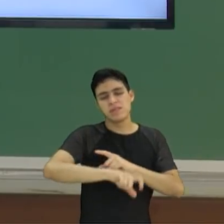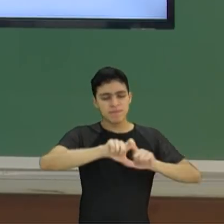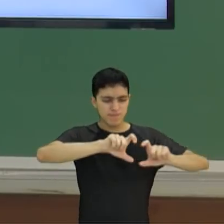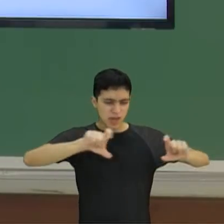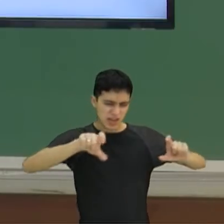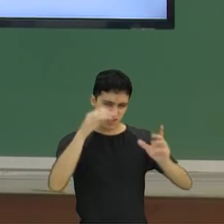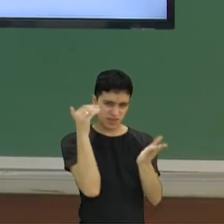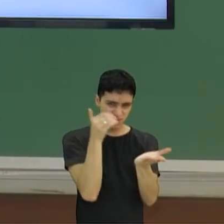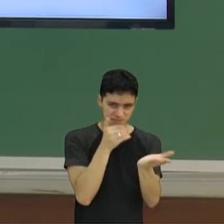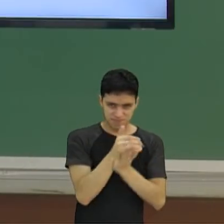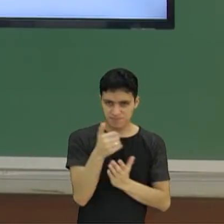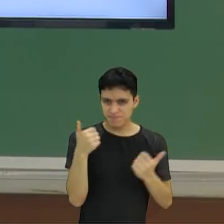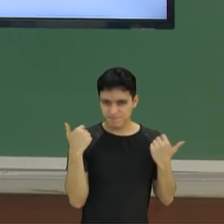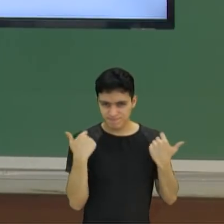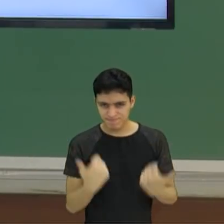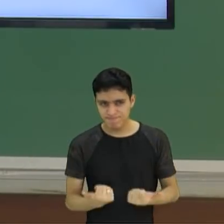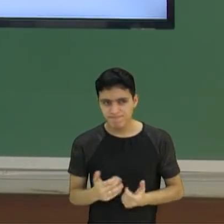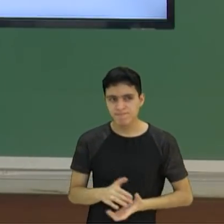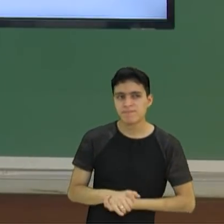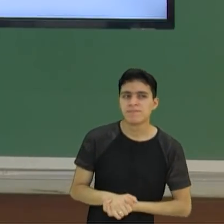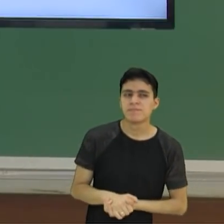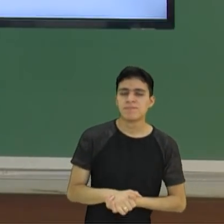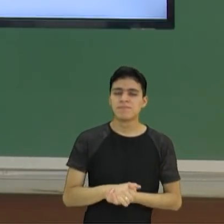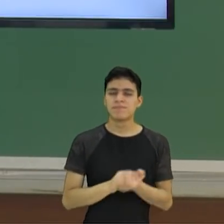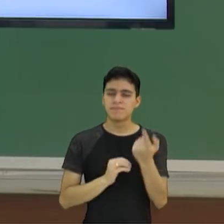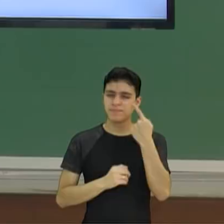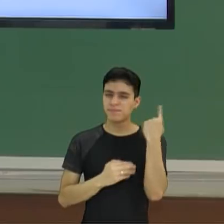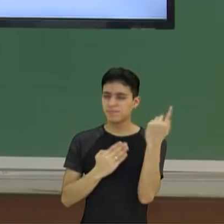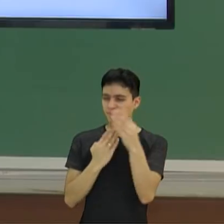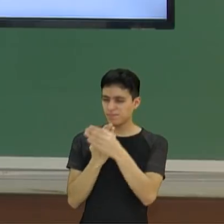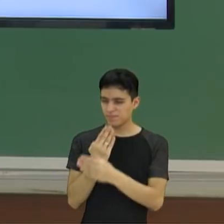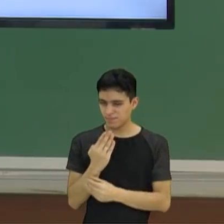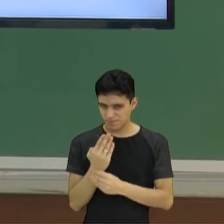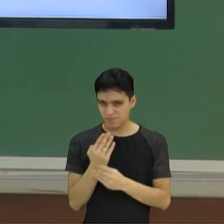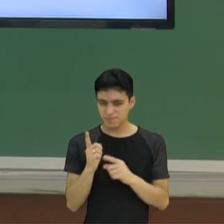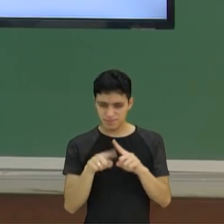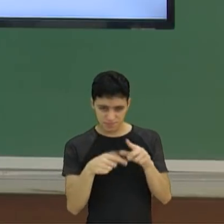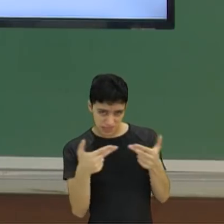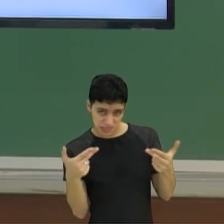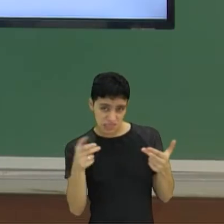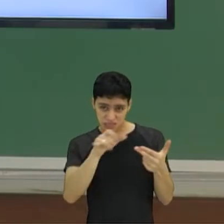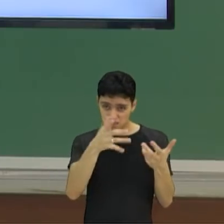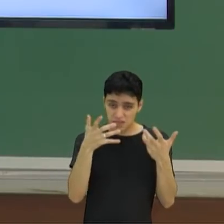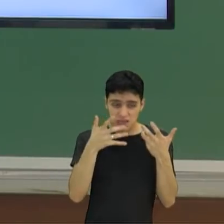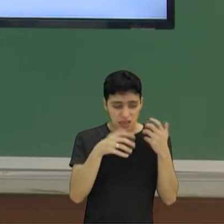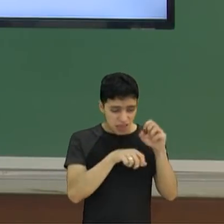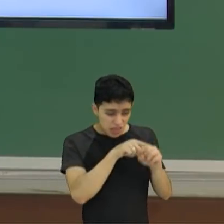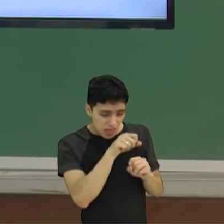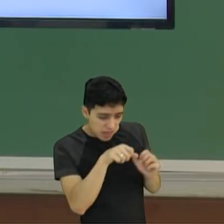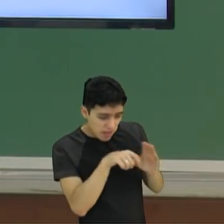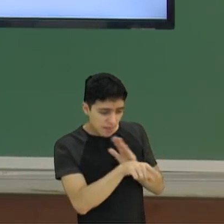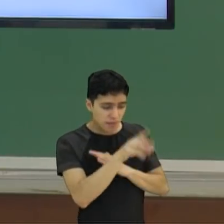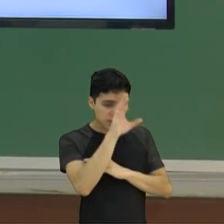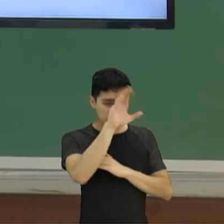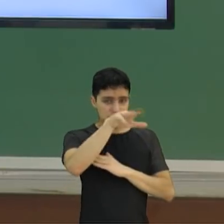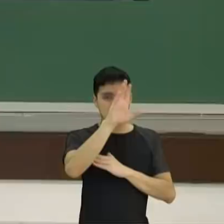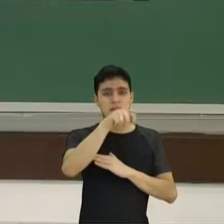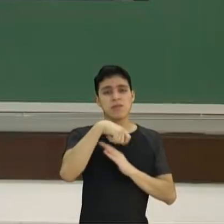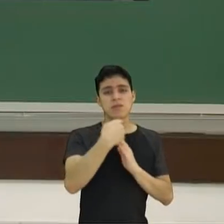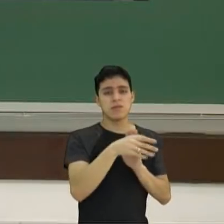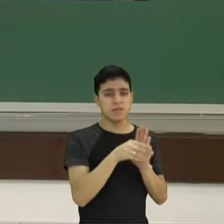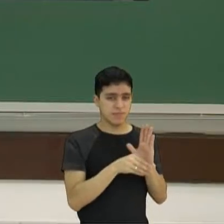inicial ou os parágrafos iniciais. Temos as referências no nosso material, se você quiser se aprofundar no conteúdo.